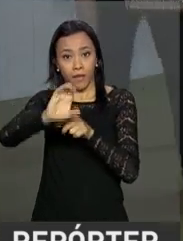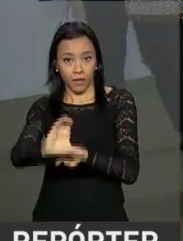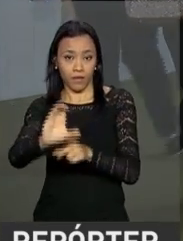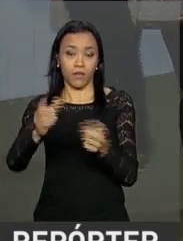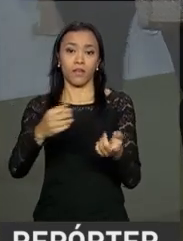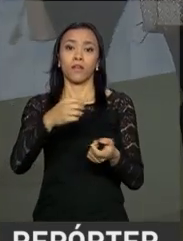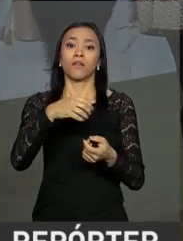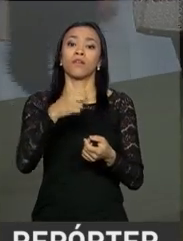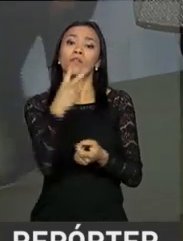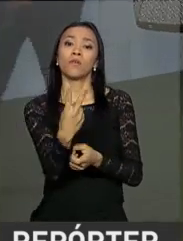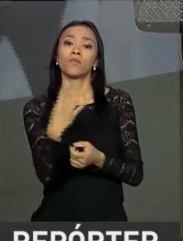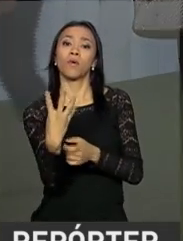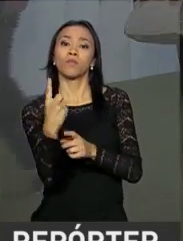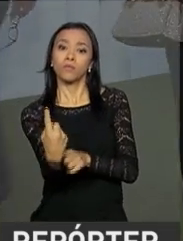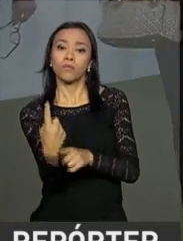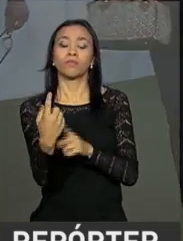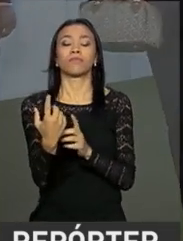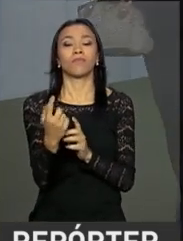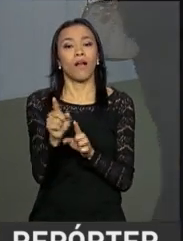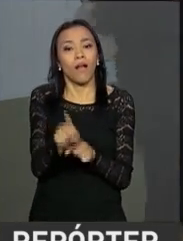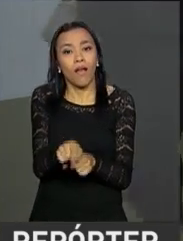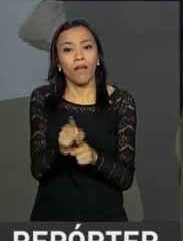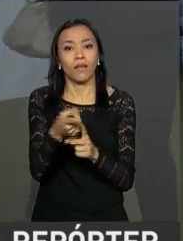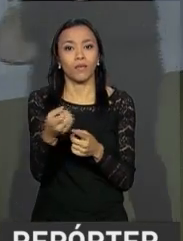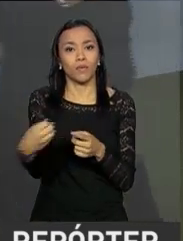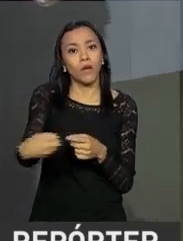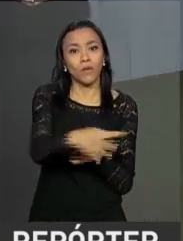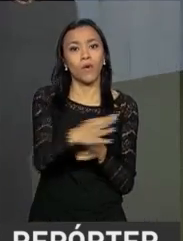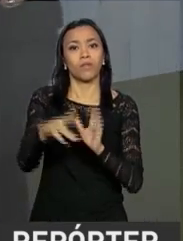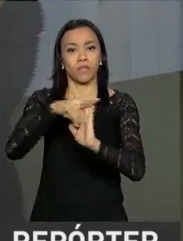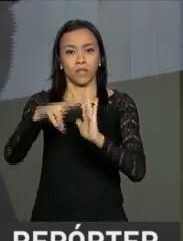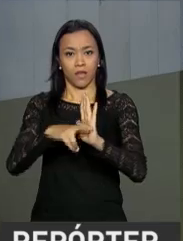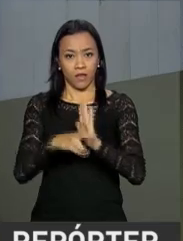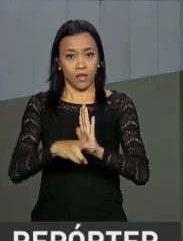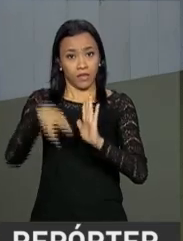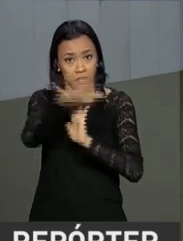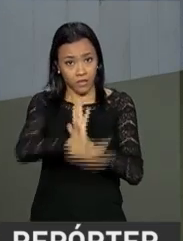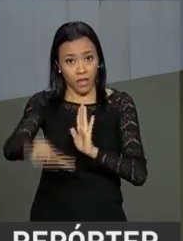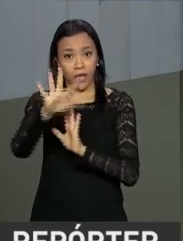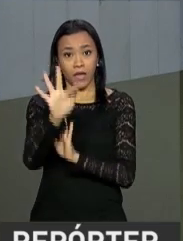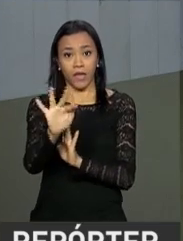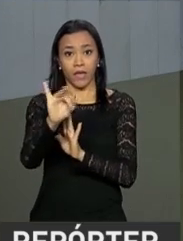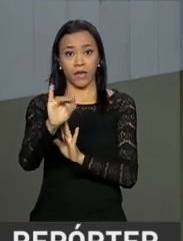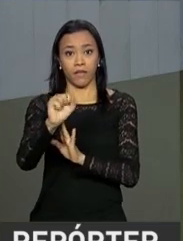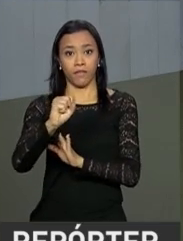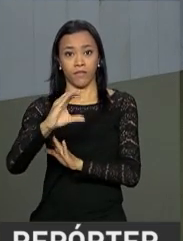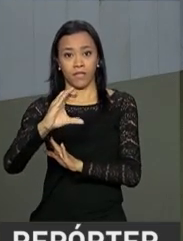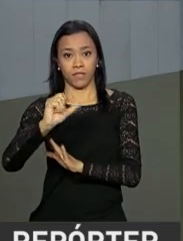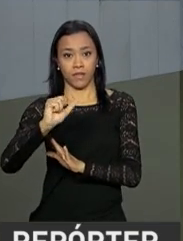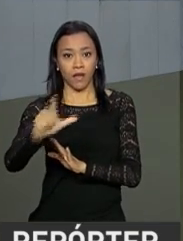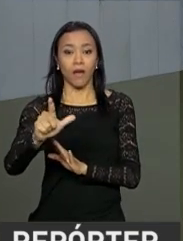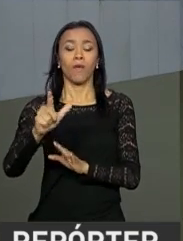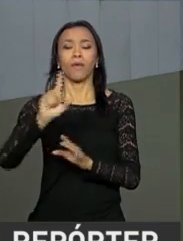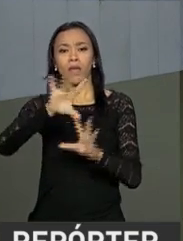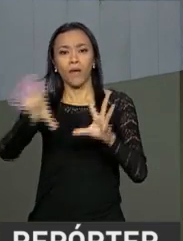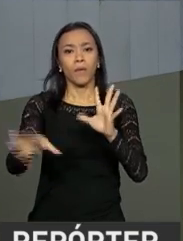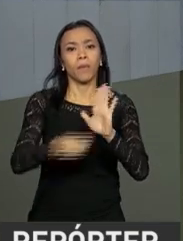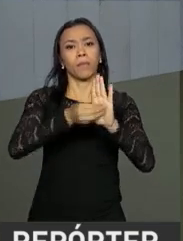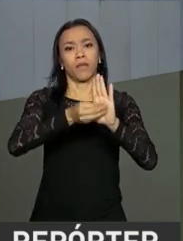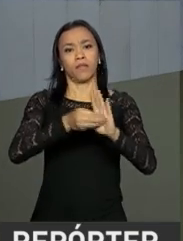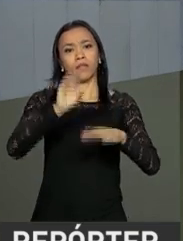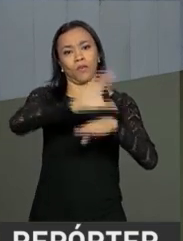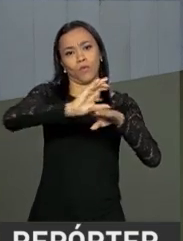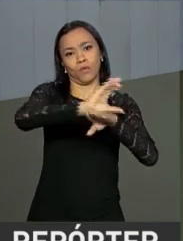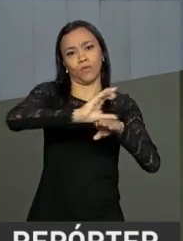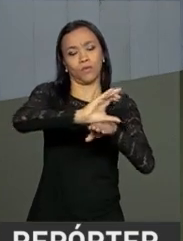discutindo justamente aí o chamado novo regime fiscal, que é essa proposta de emenda à Constituição, que prevê aí